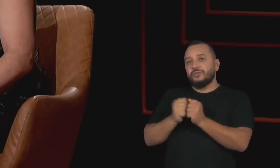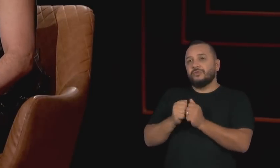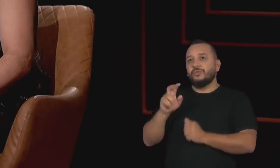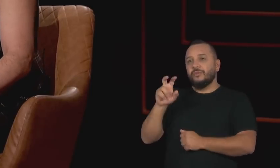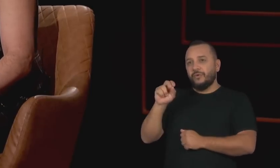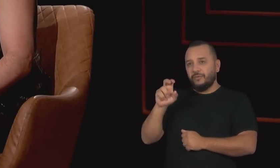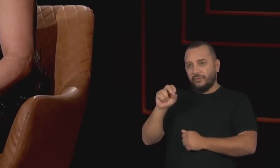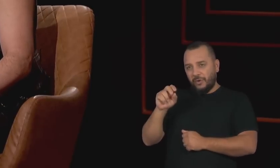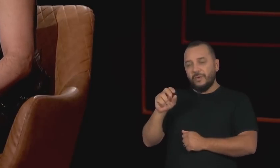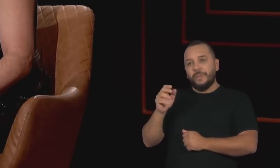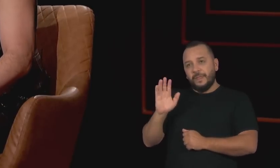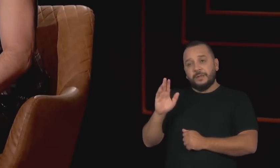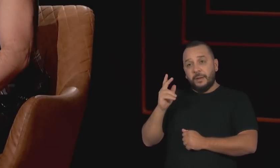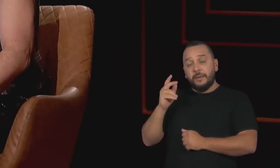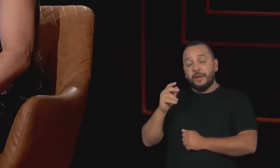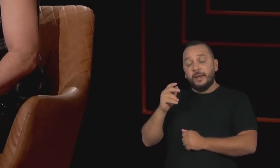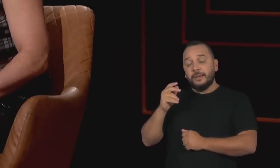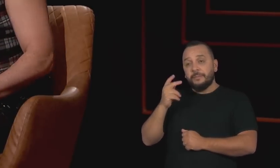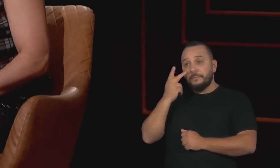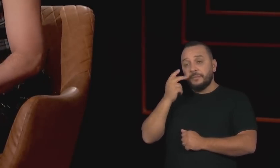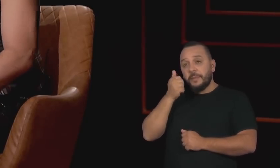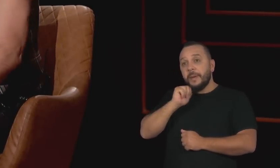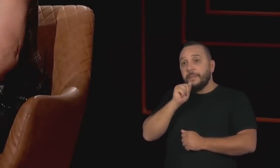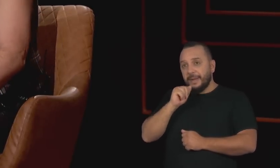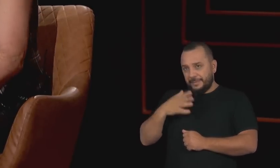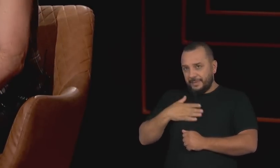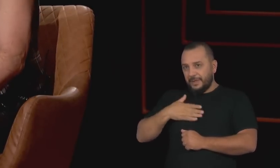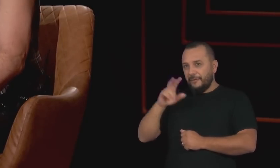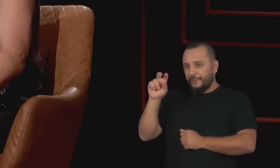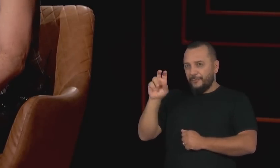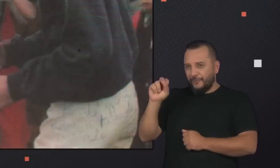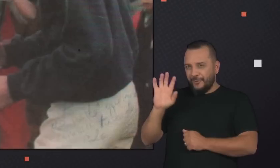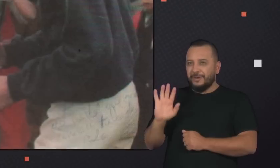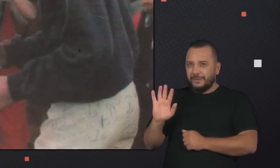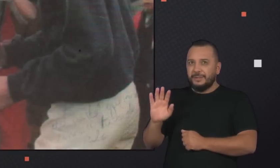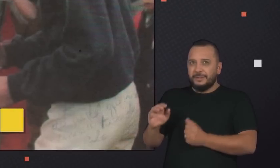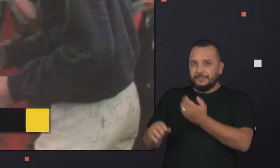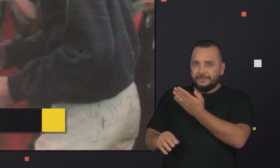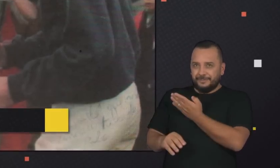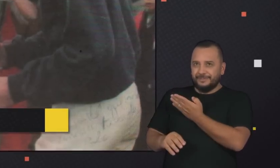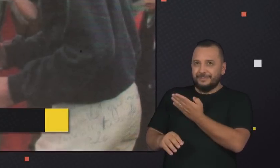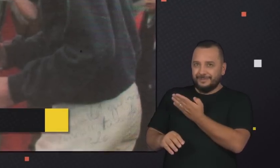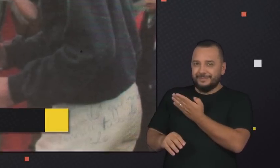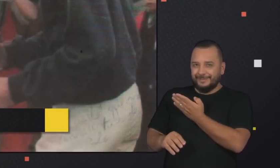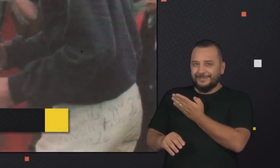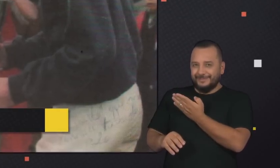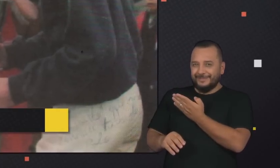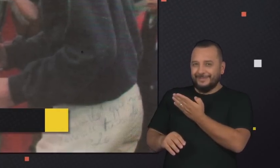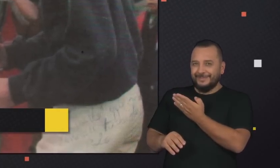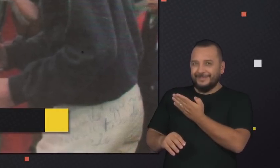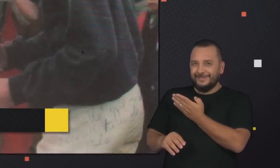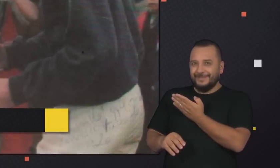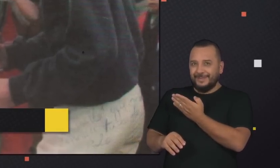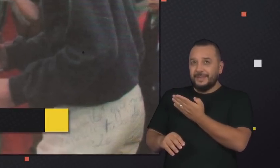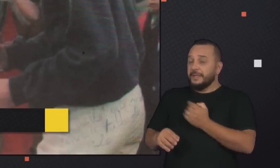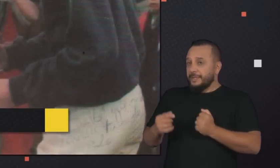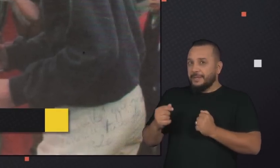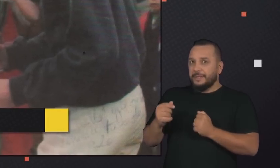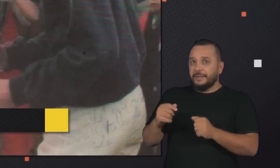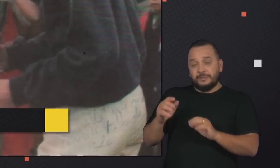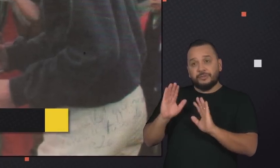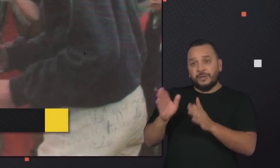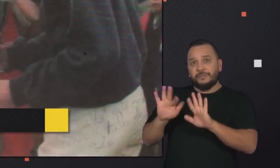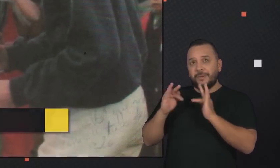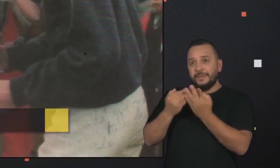os maternos, né? Luiz Afonso de Mendonça, Pé de Porco, Mão de Onça, que era o pai da minha mãe, e a